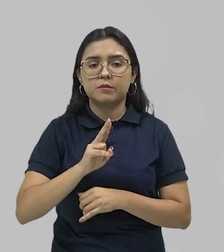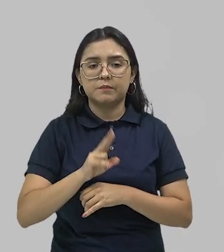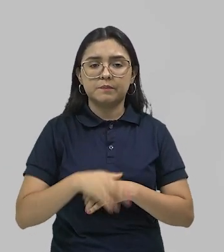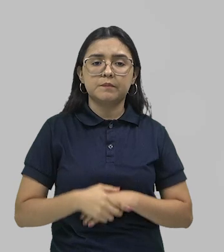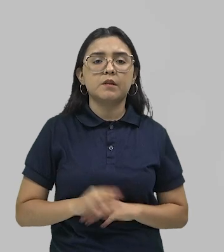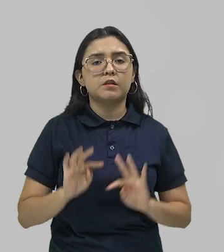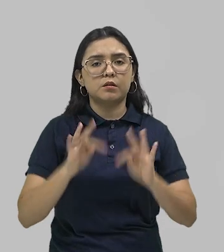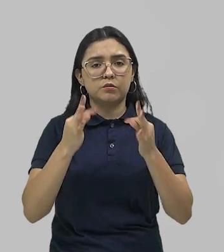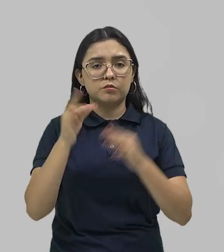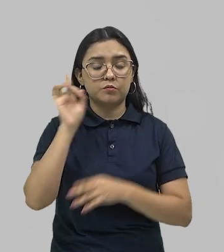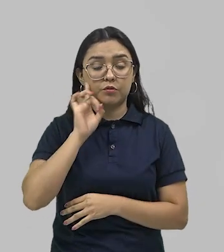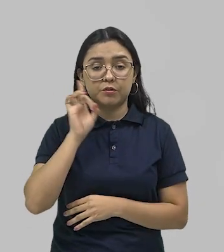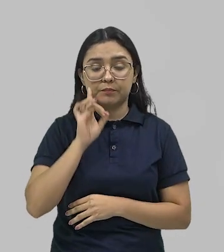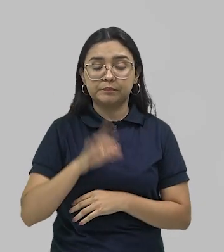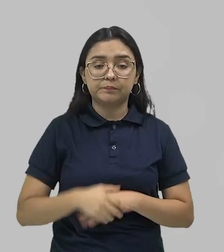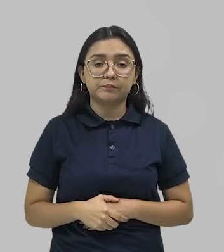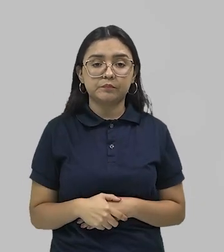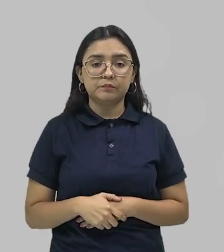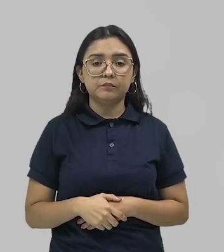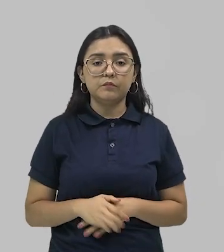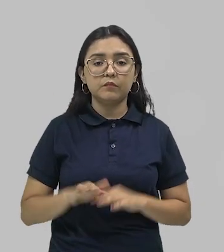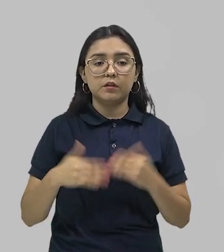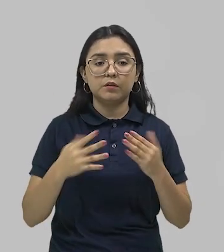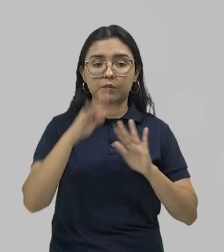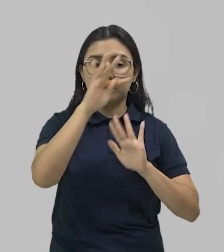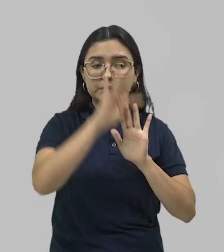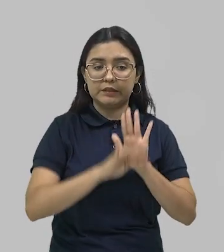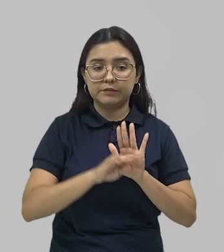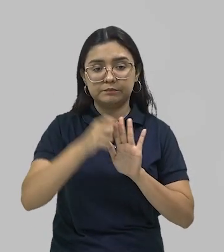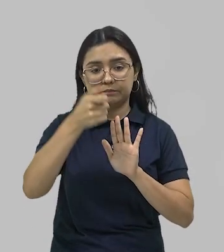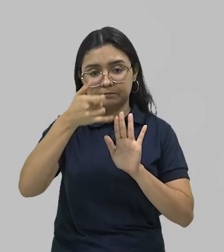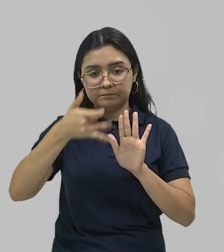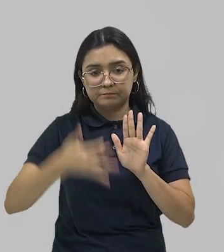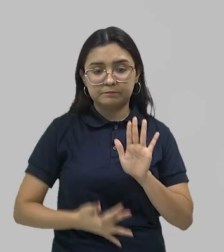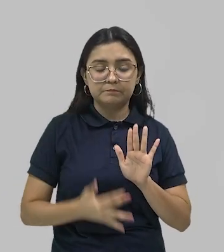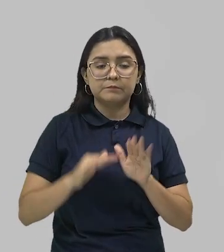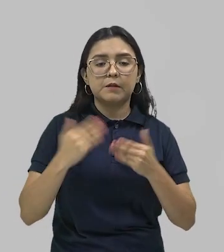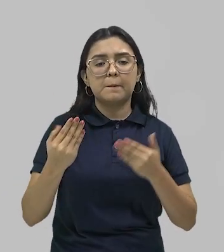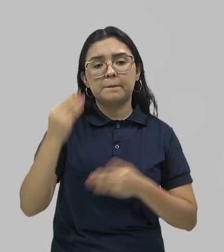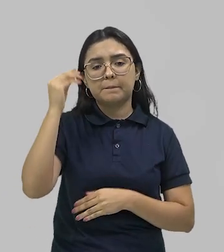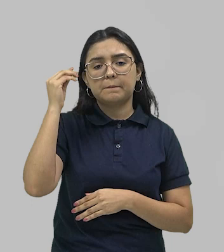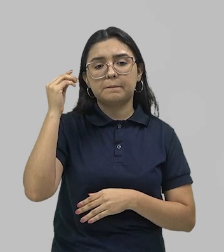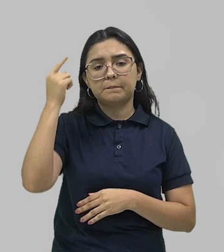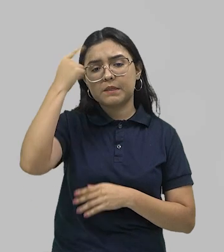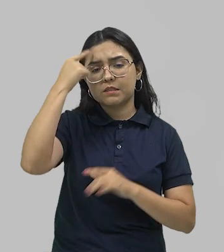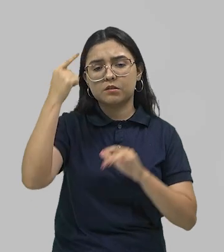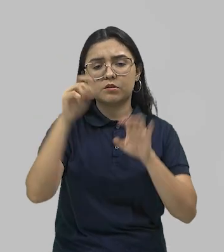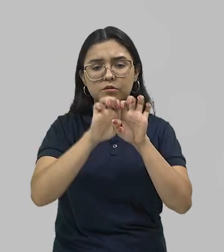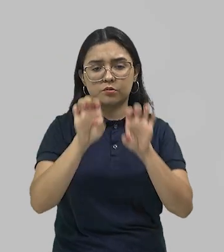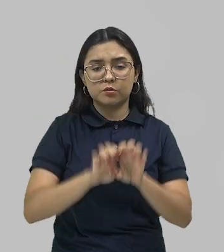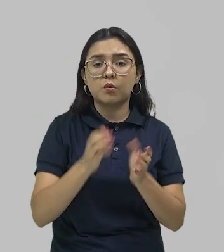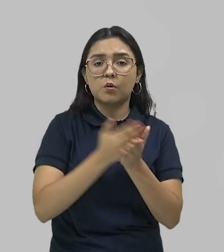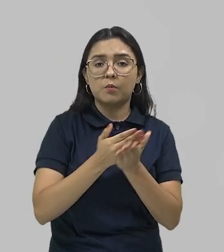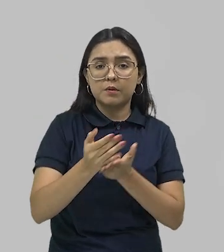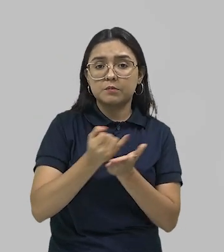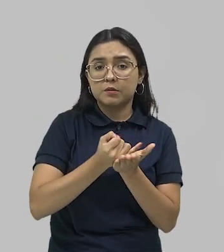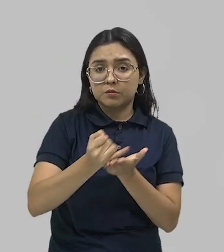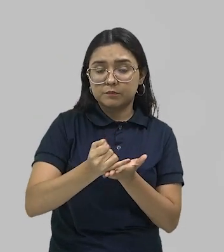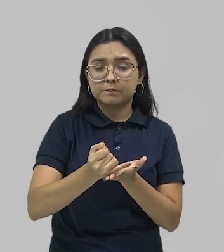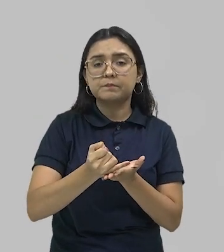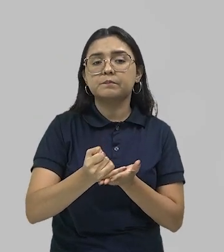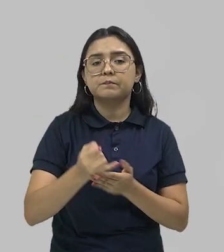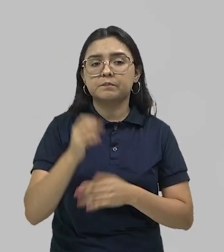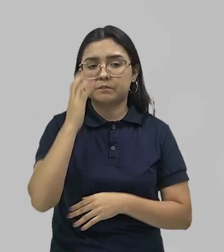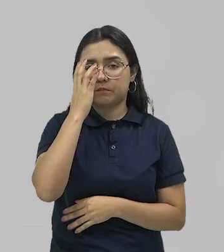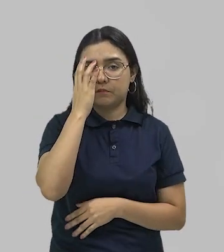dia, perfeito? E o nosso texto, já tentando pensar em estrutura, começa com uma introdução. Essa